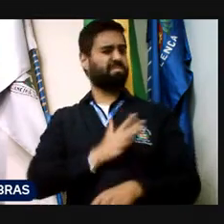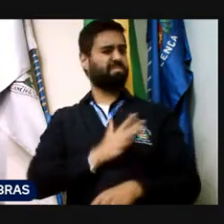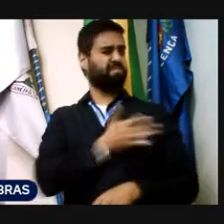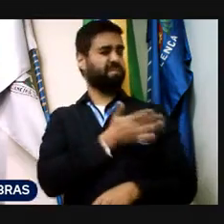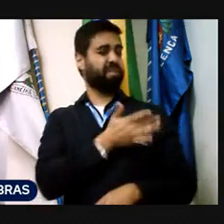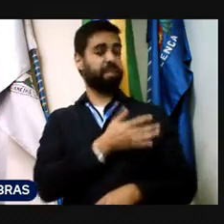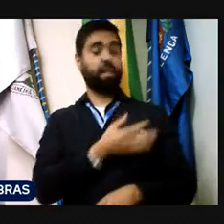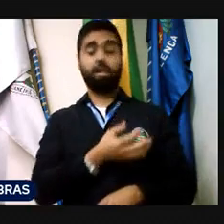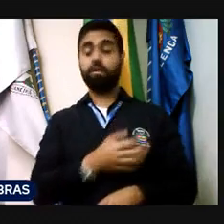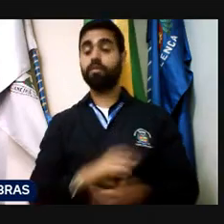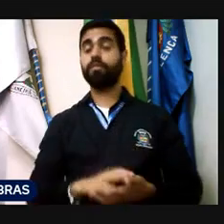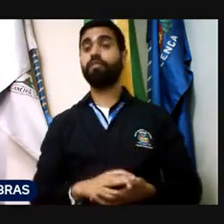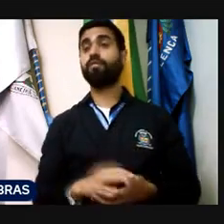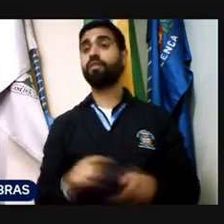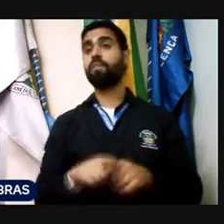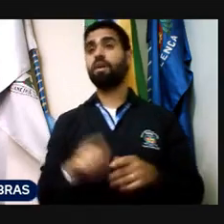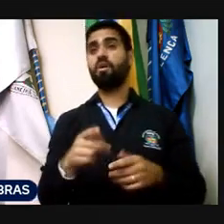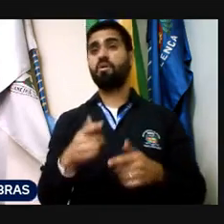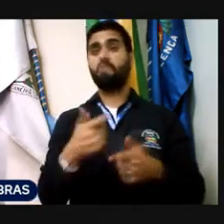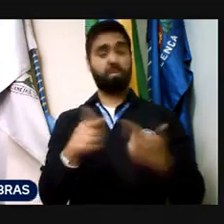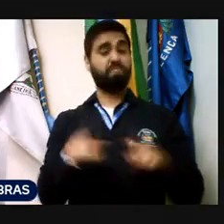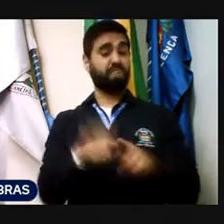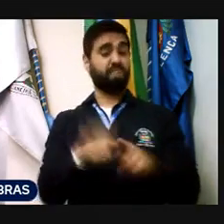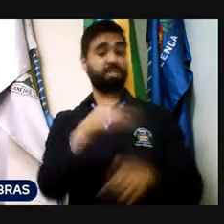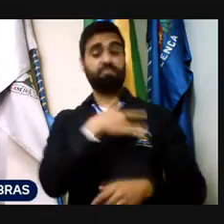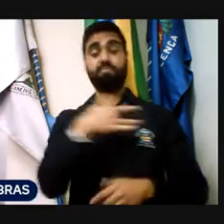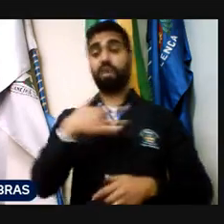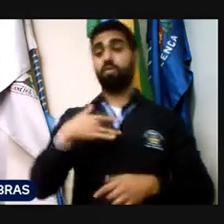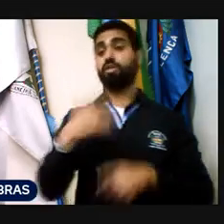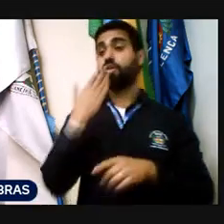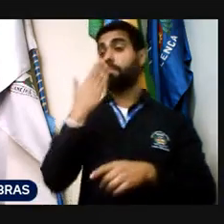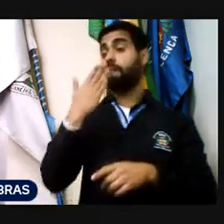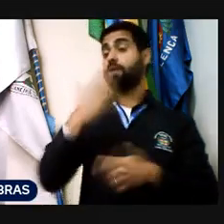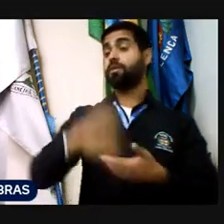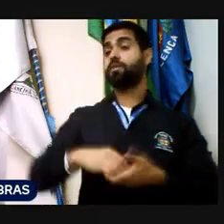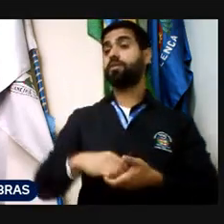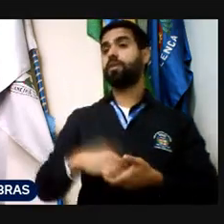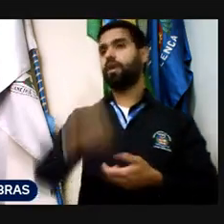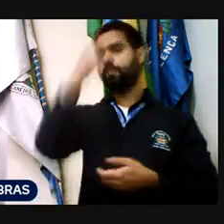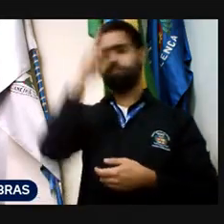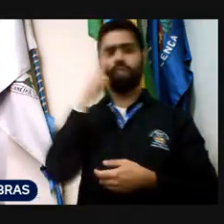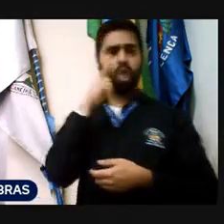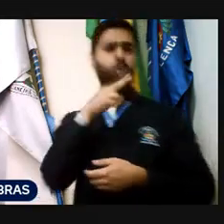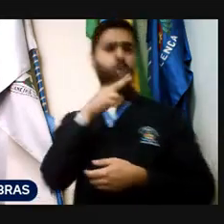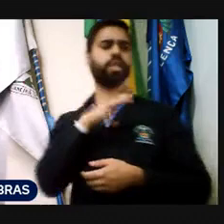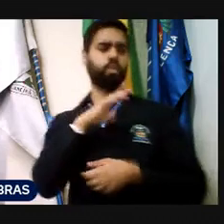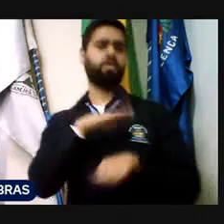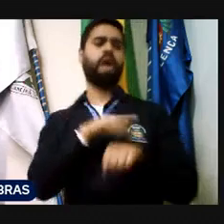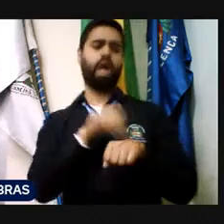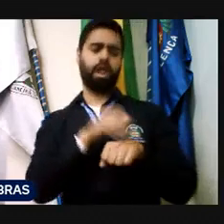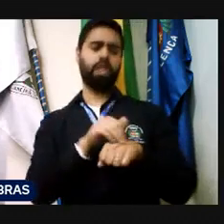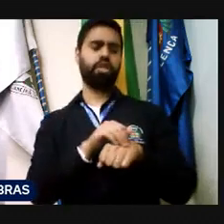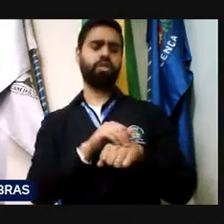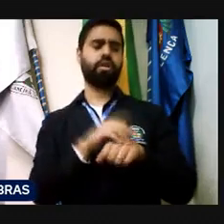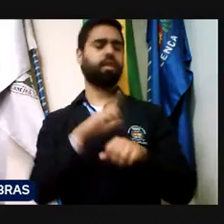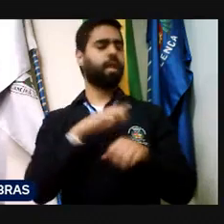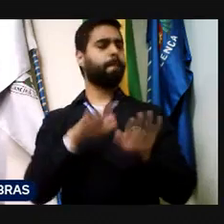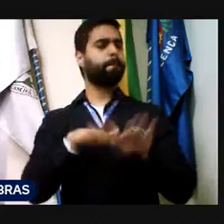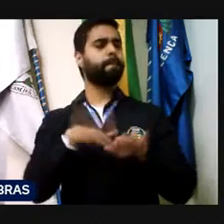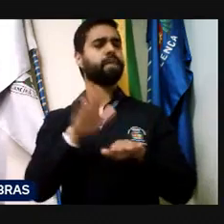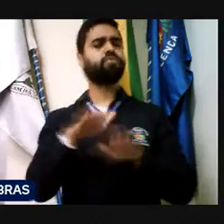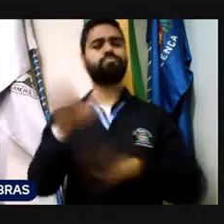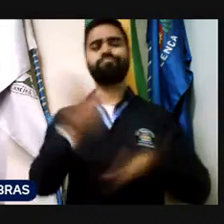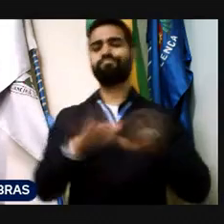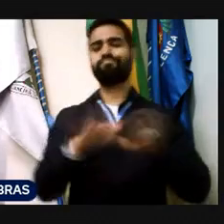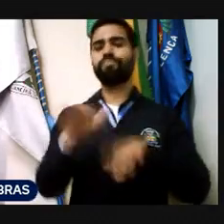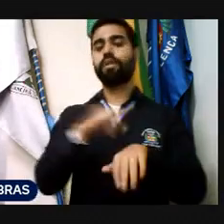situação até de saúde pública. A gente pede que o prefeito olhe com carinho, para que a gente tenha mais zelo ali, né?